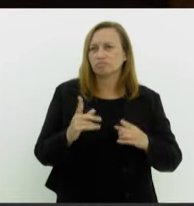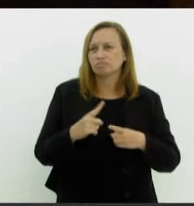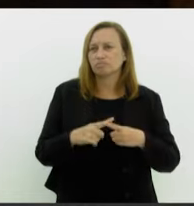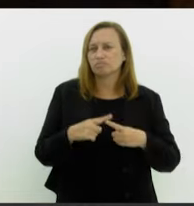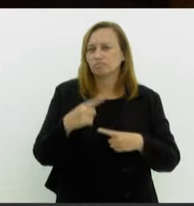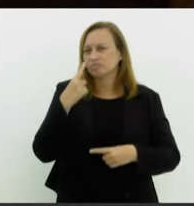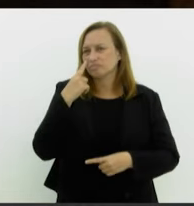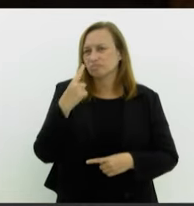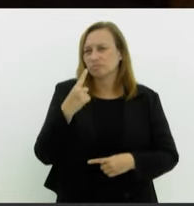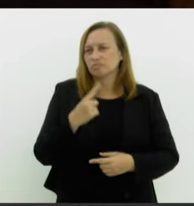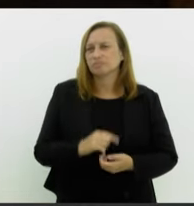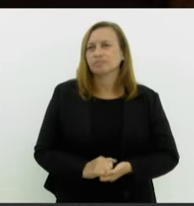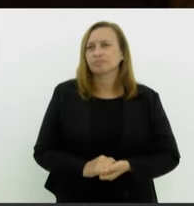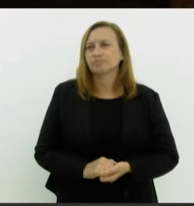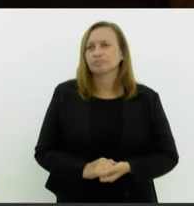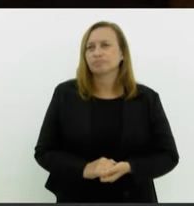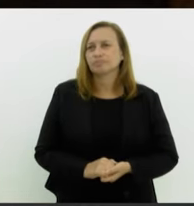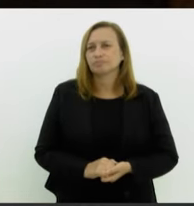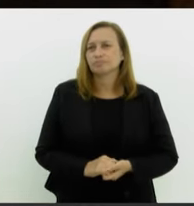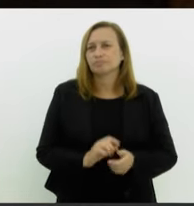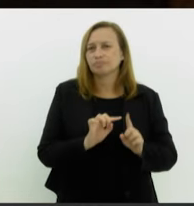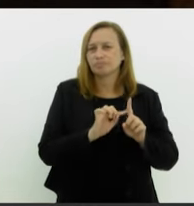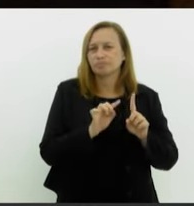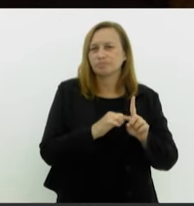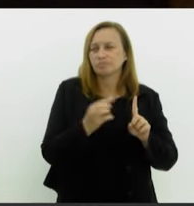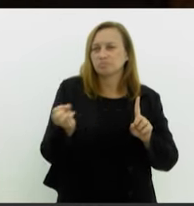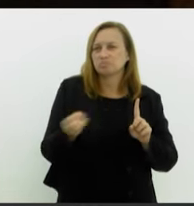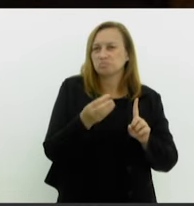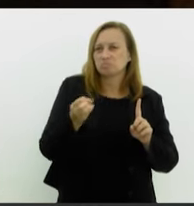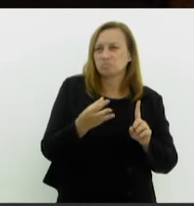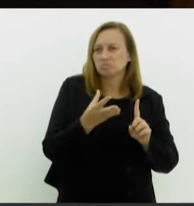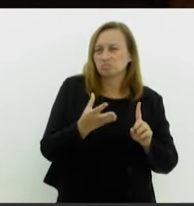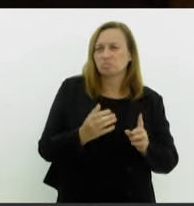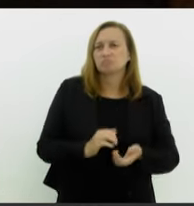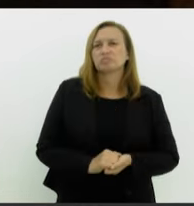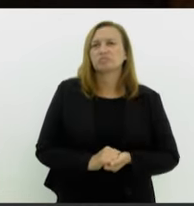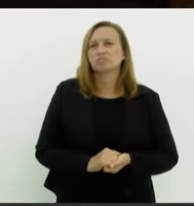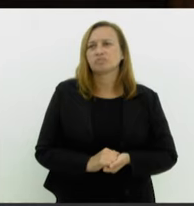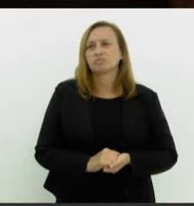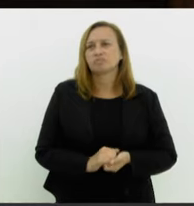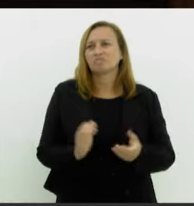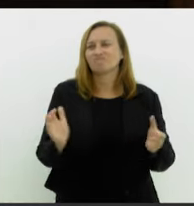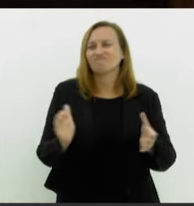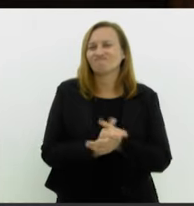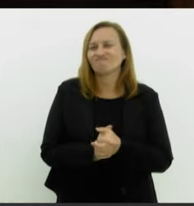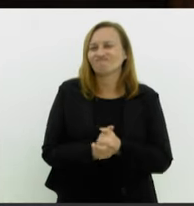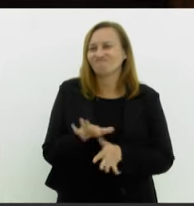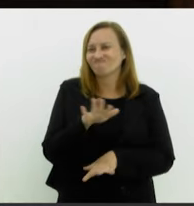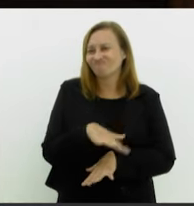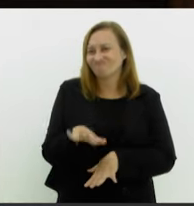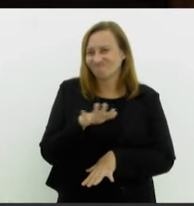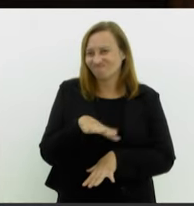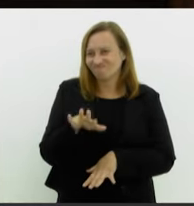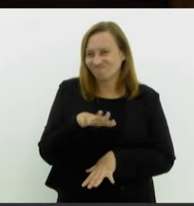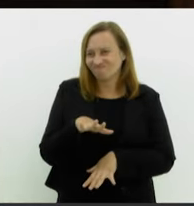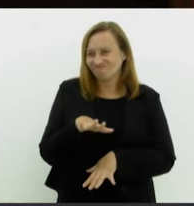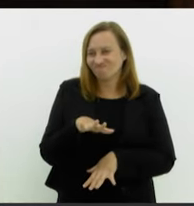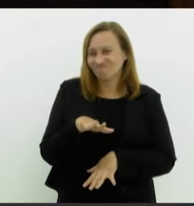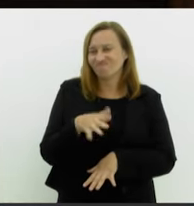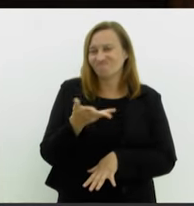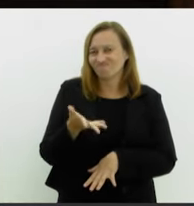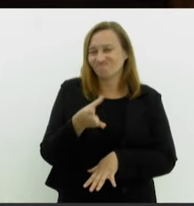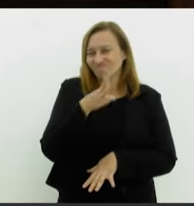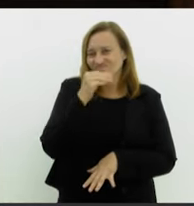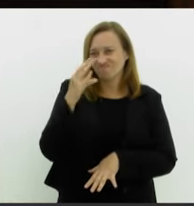tá vendo a questão da gravidez precoce a gente tá vendo o casamento infantil ou seja o casamento precoce